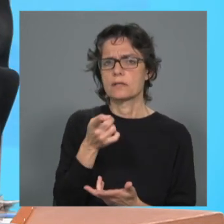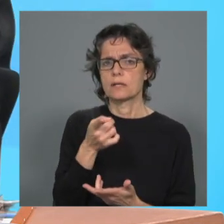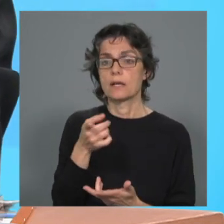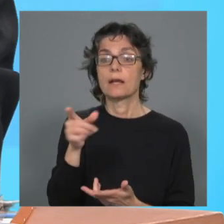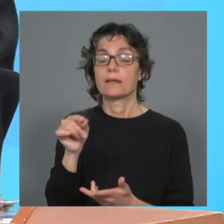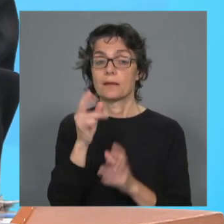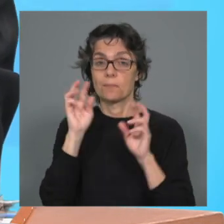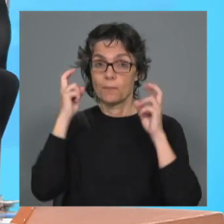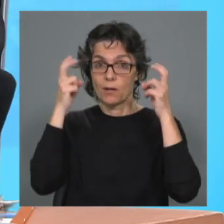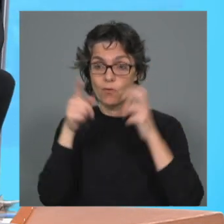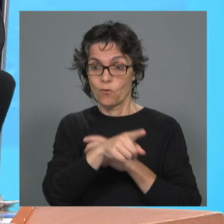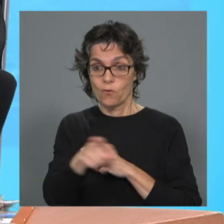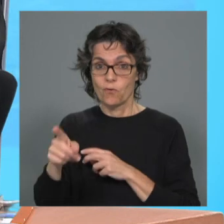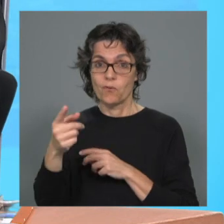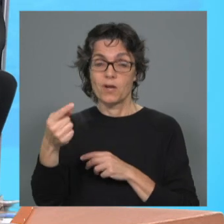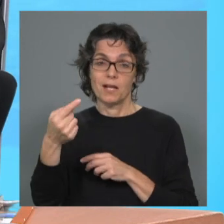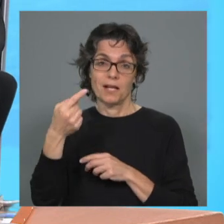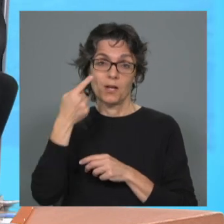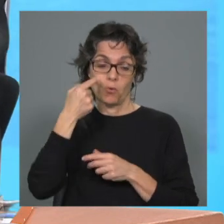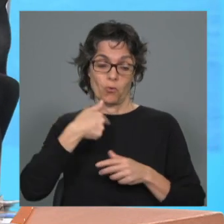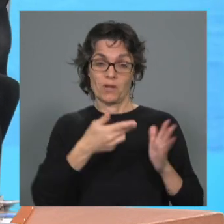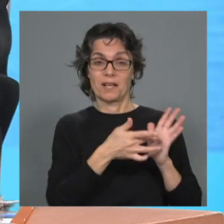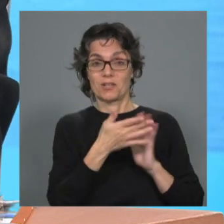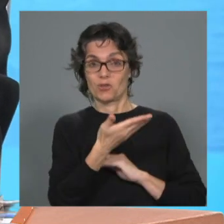ele. E, portanto,